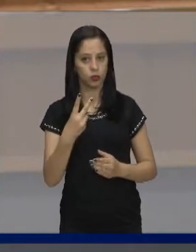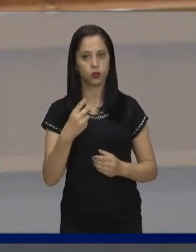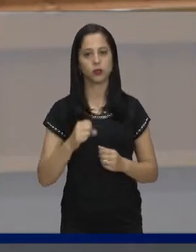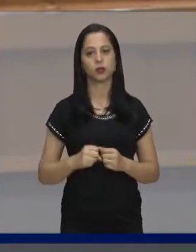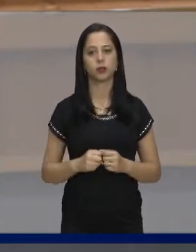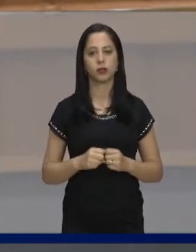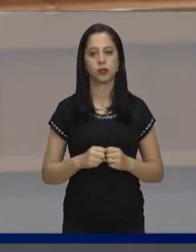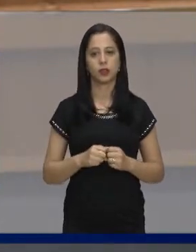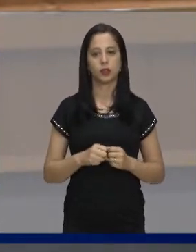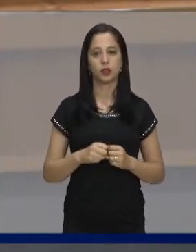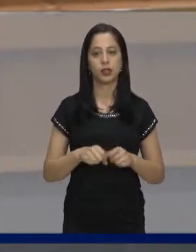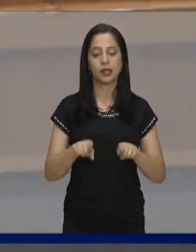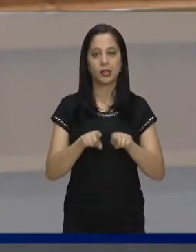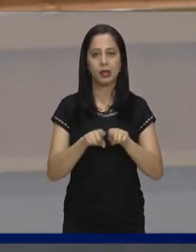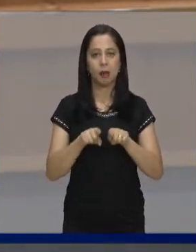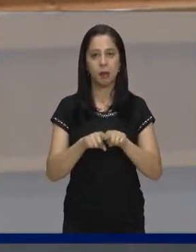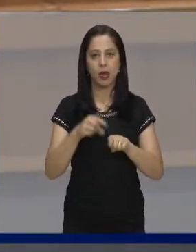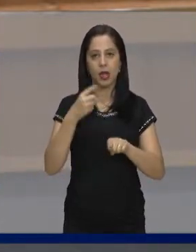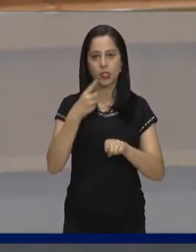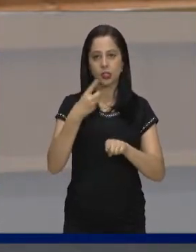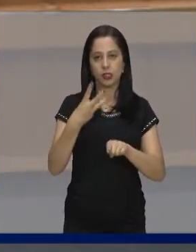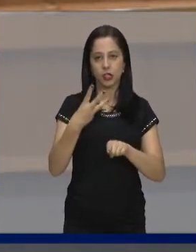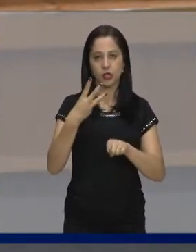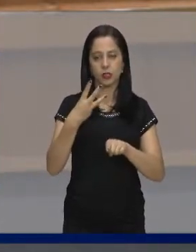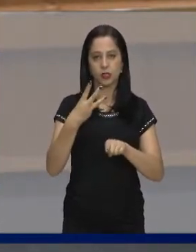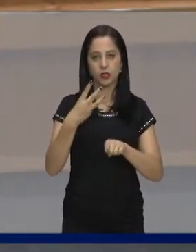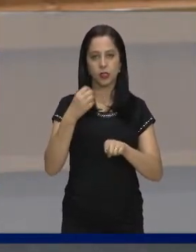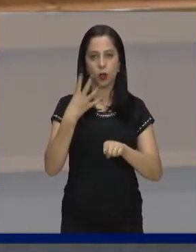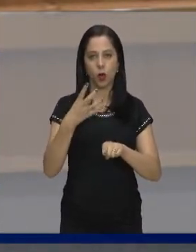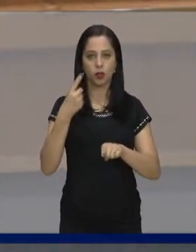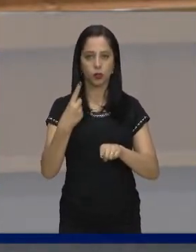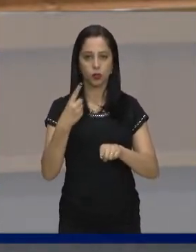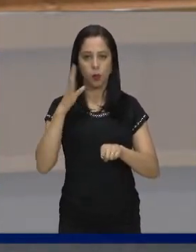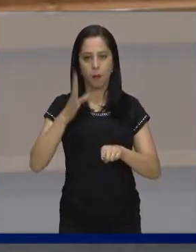13302/2021 e do processo